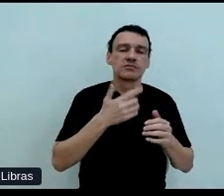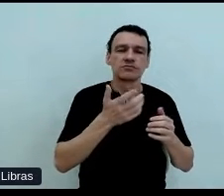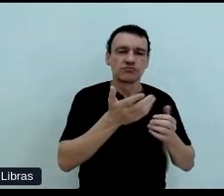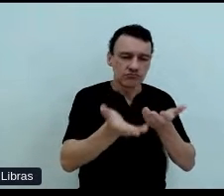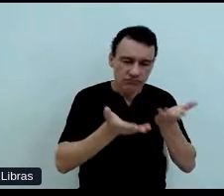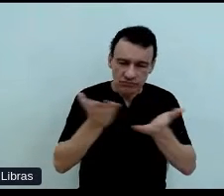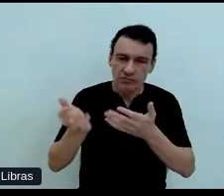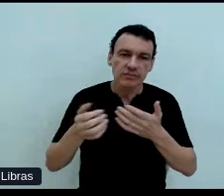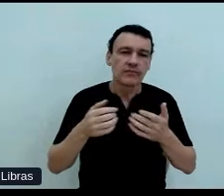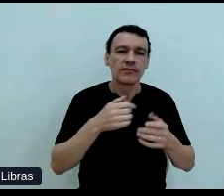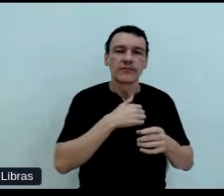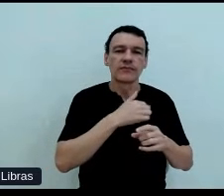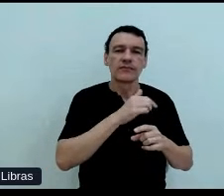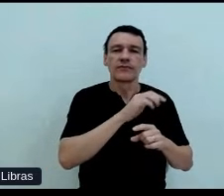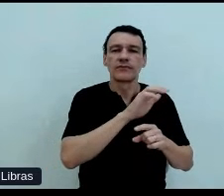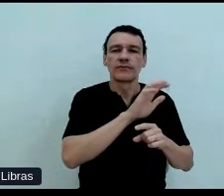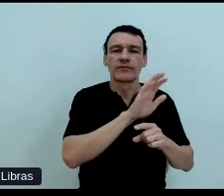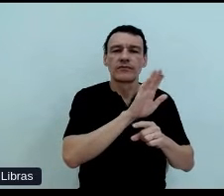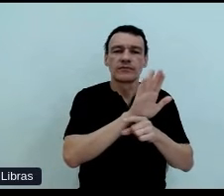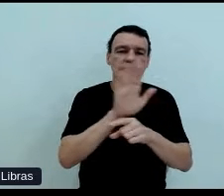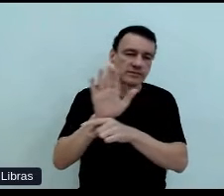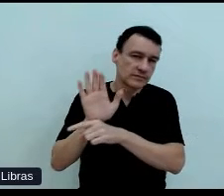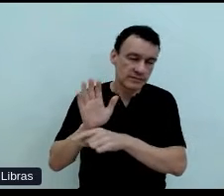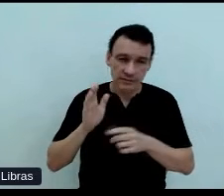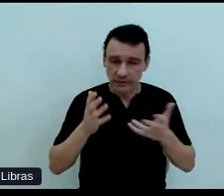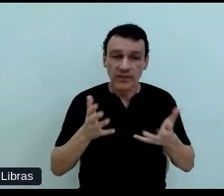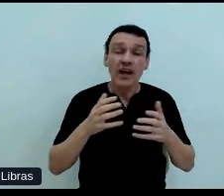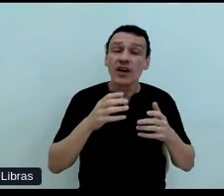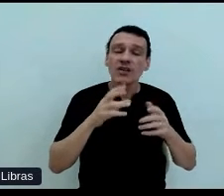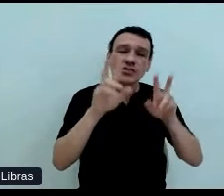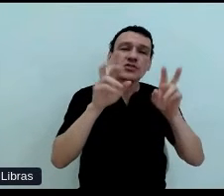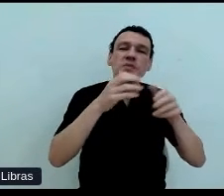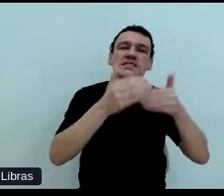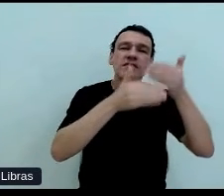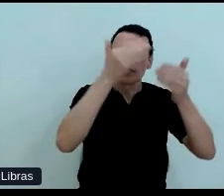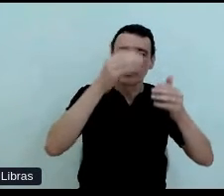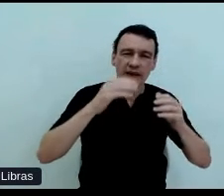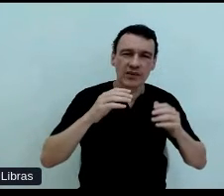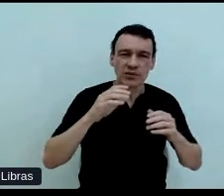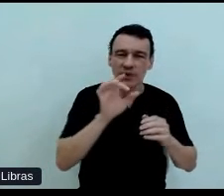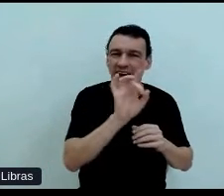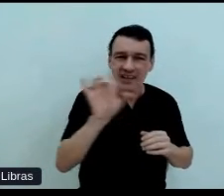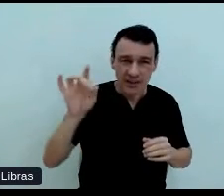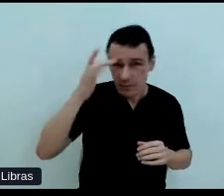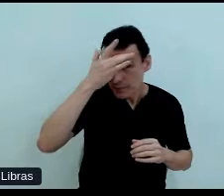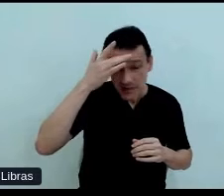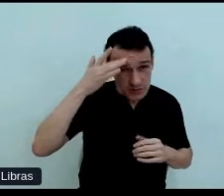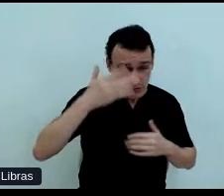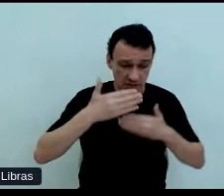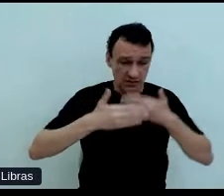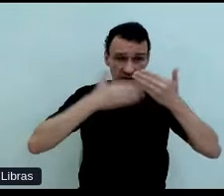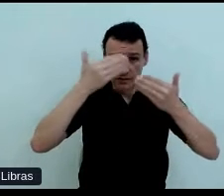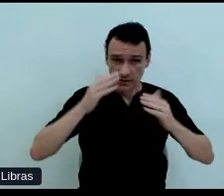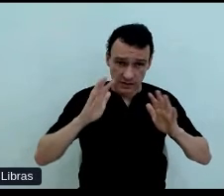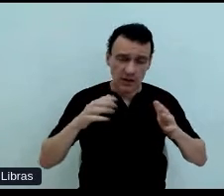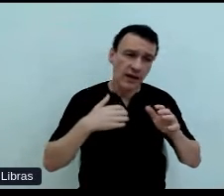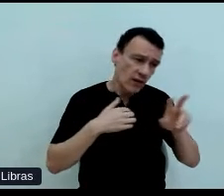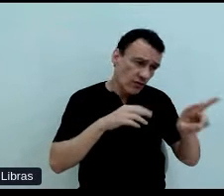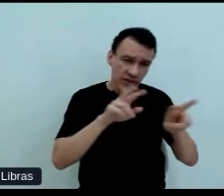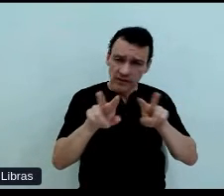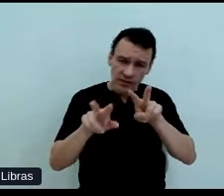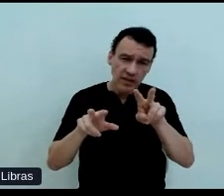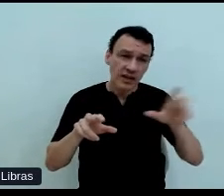gente começa a conversar sobre desenvolvimento humano e sabe que existem diferenças,